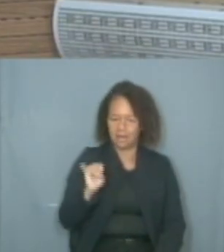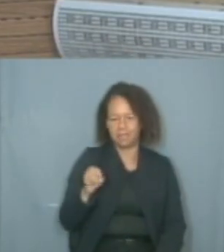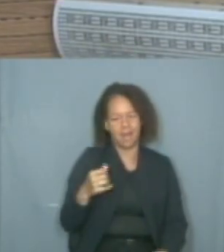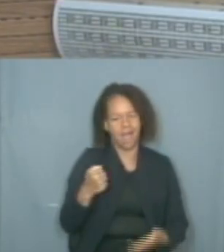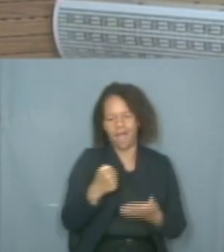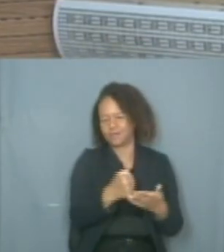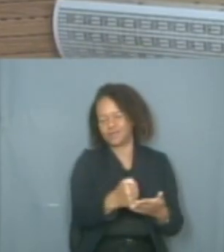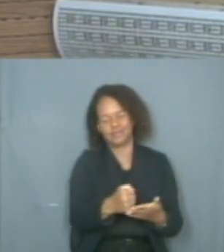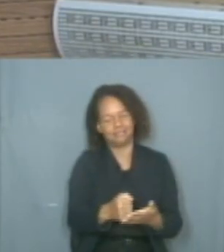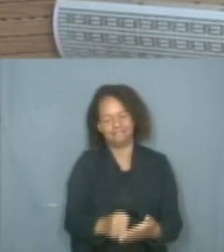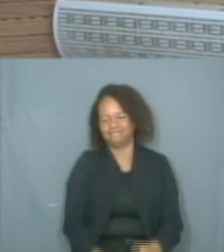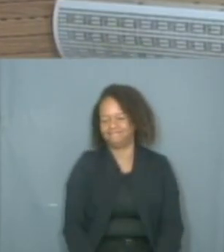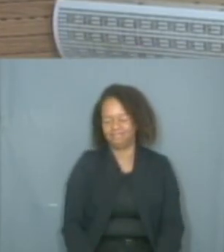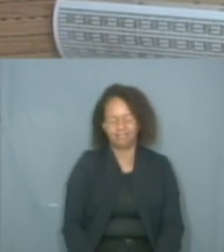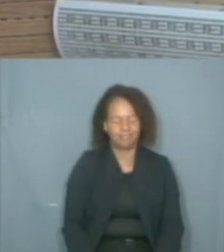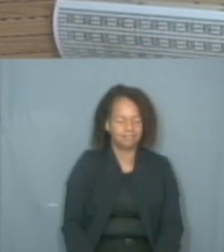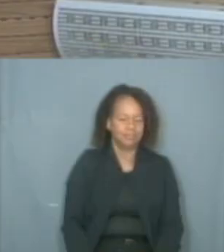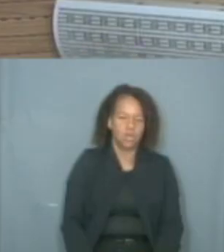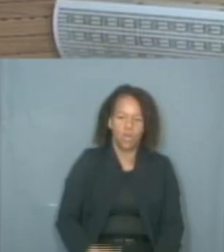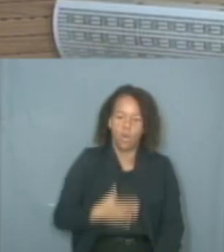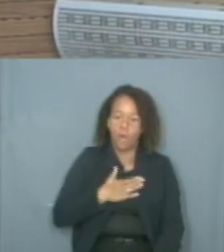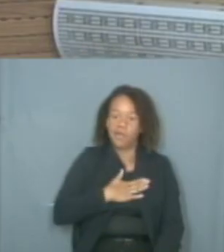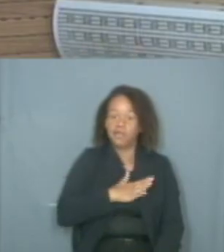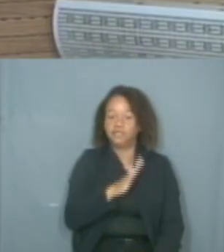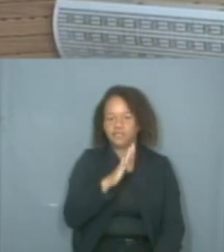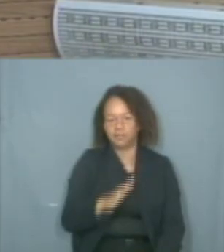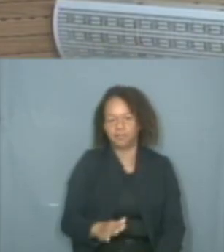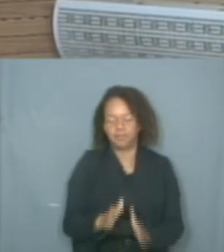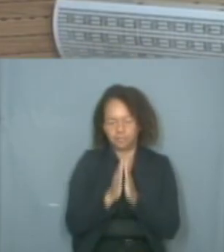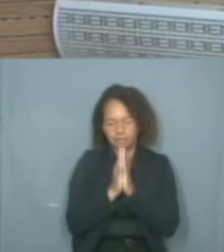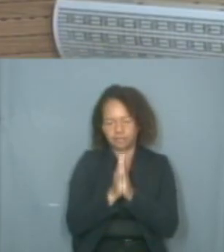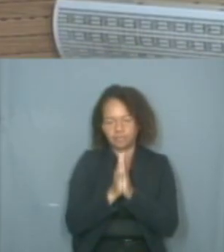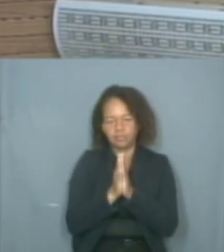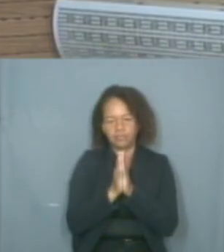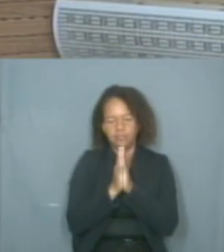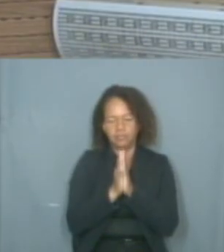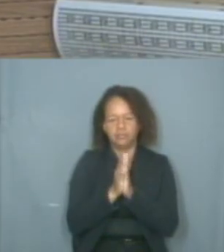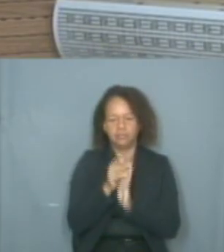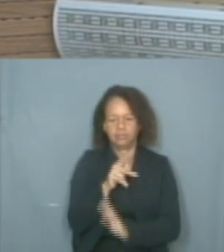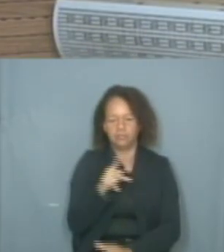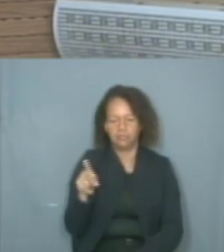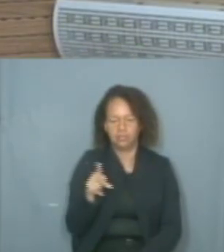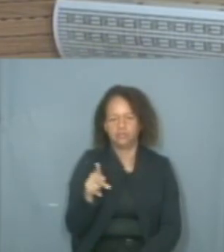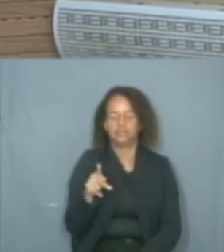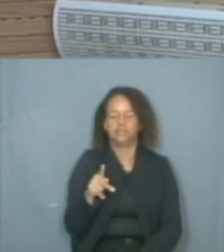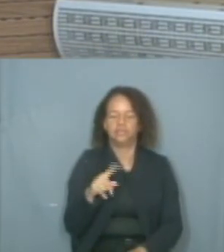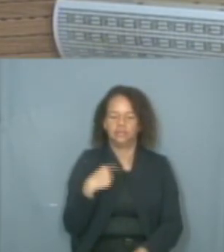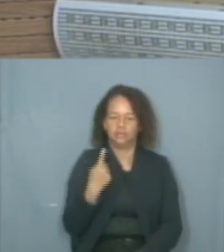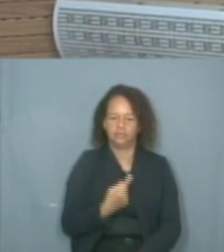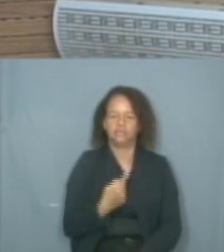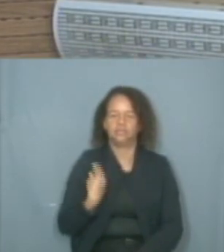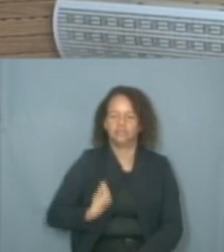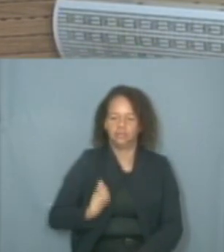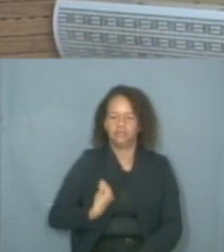prestar um serviço, é uma verdadeira saga. Então, esse é o meu apelo, presidente, para que a gente possa ter